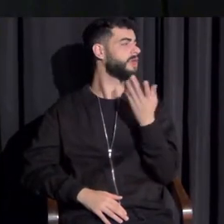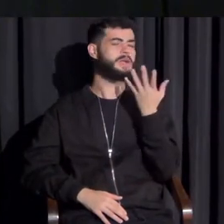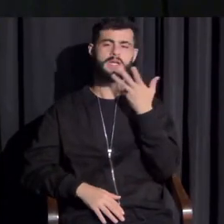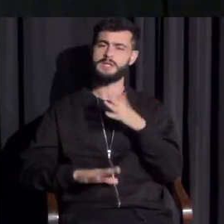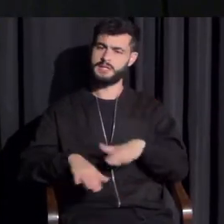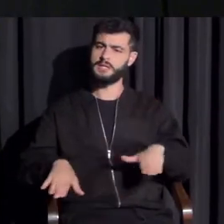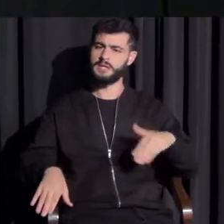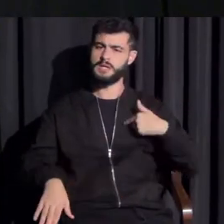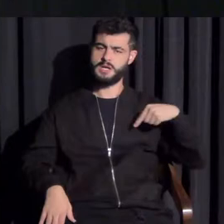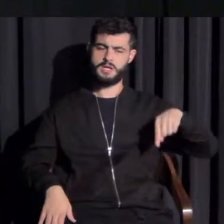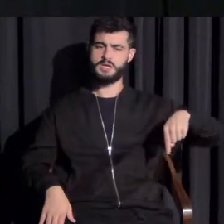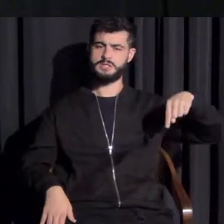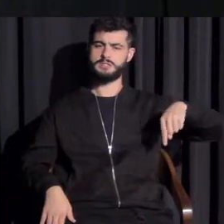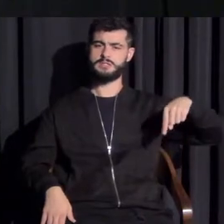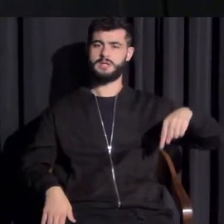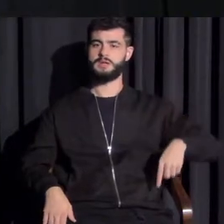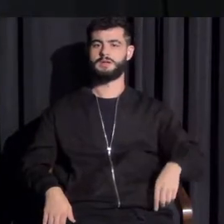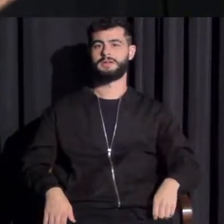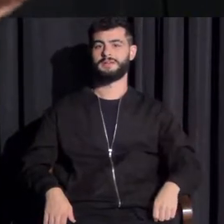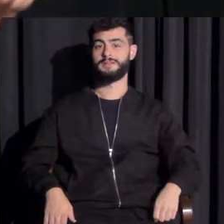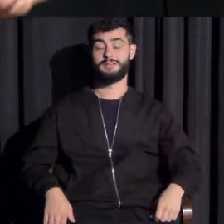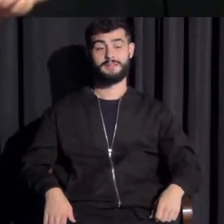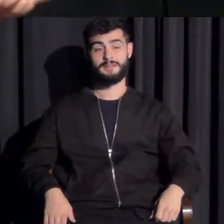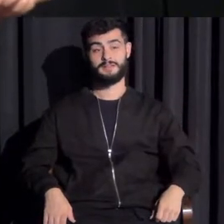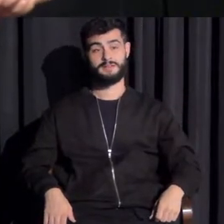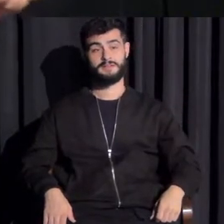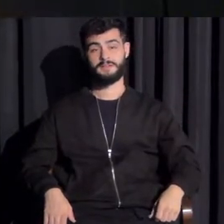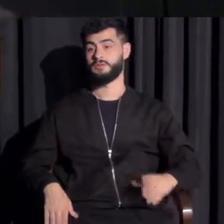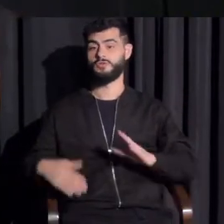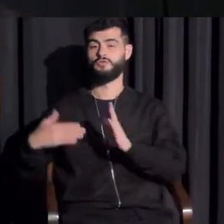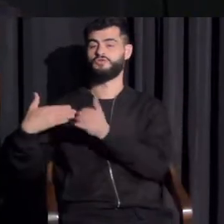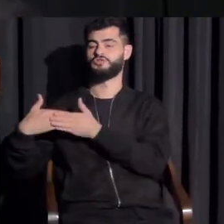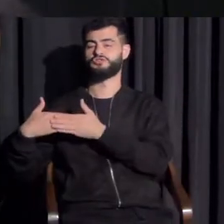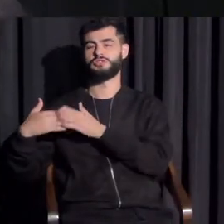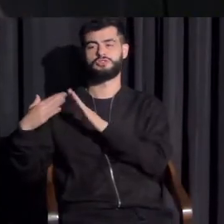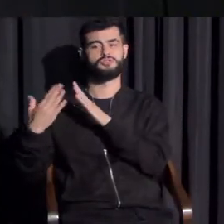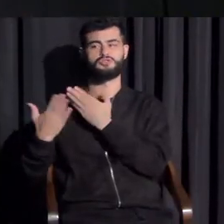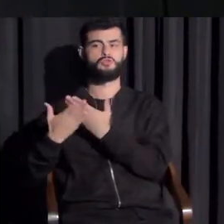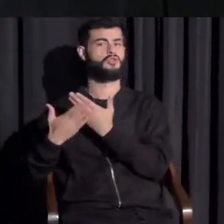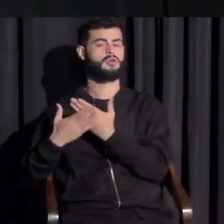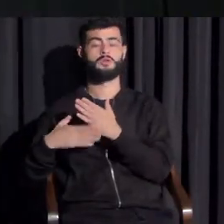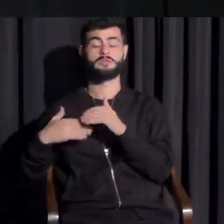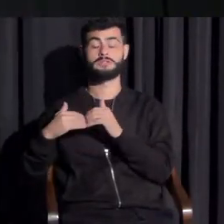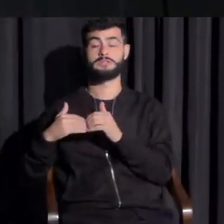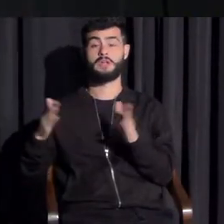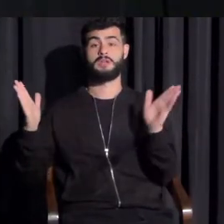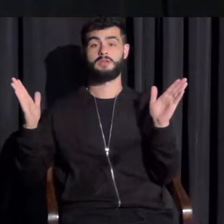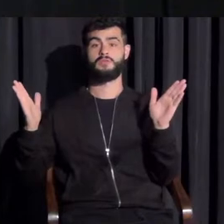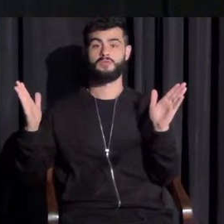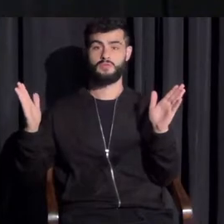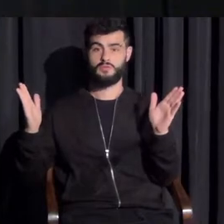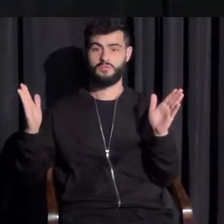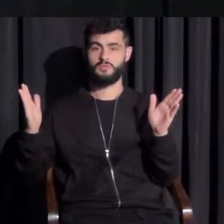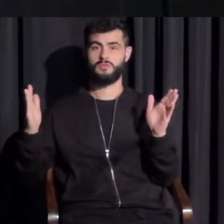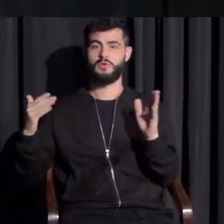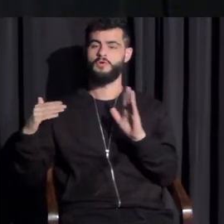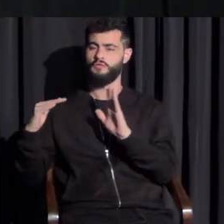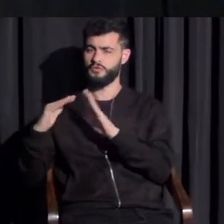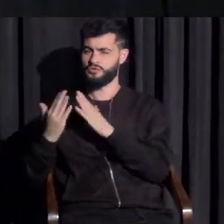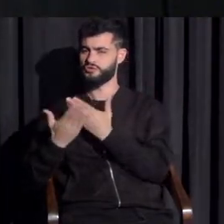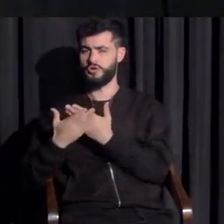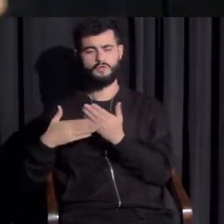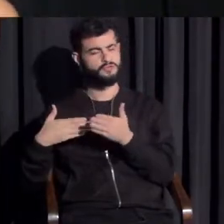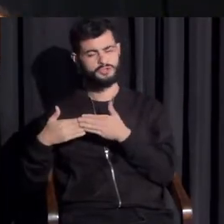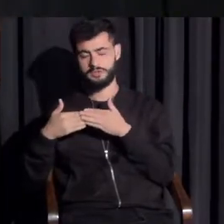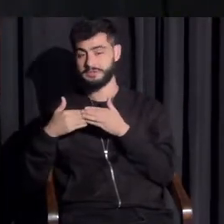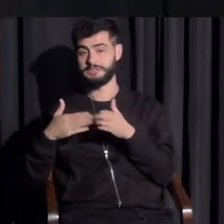aqui. Saiu do armário da EMEI. Saiu das grades da EMEI. Saiu